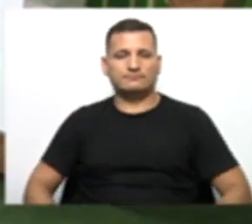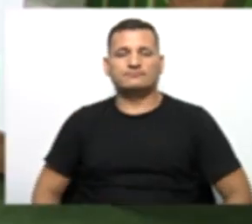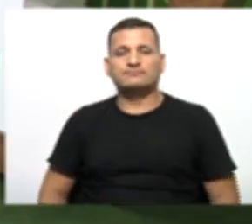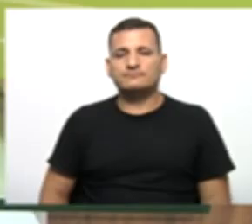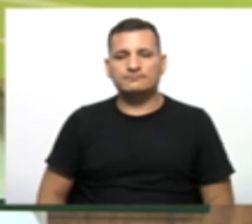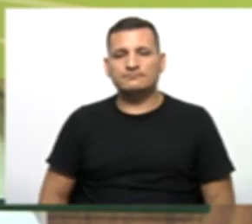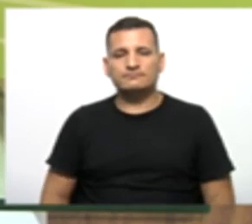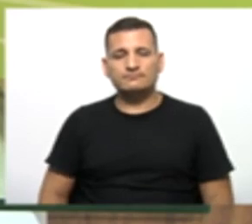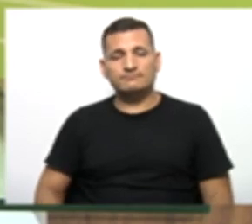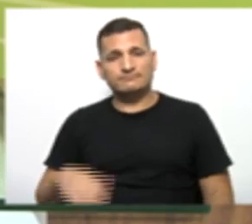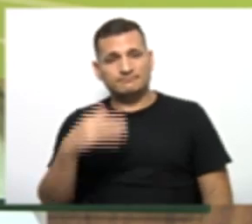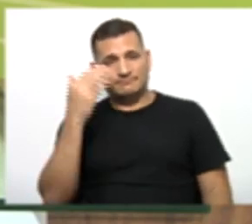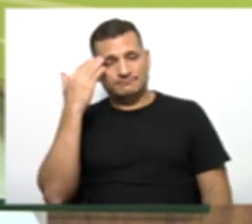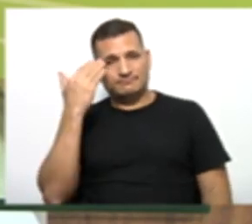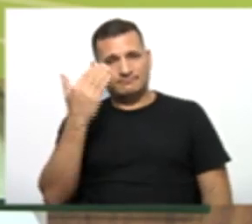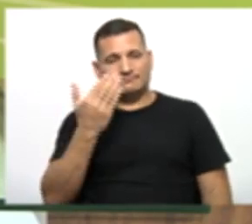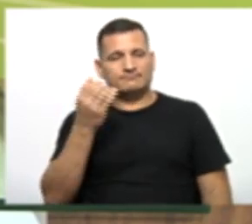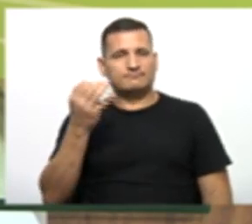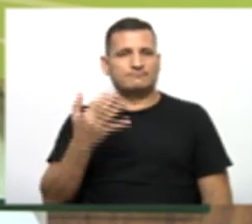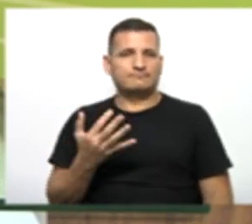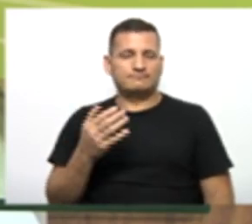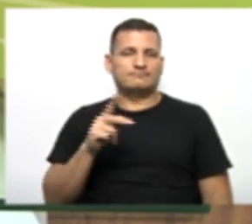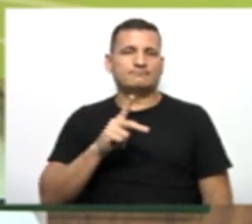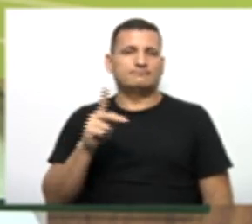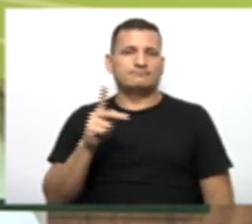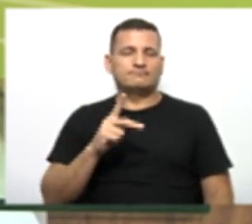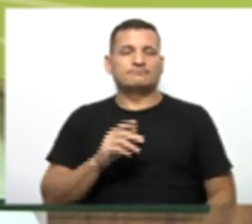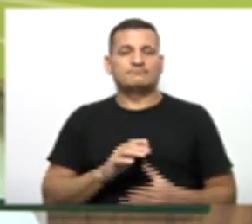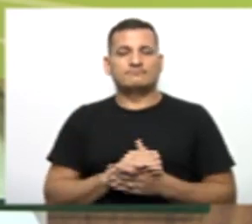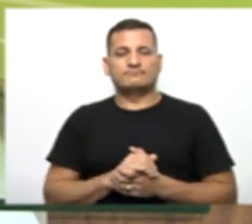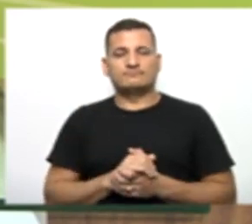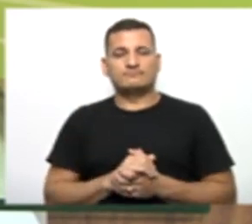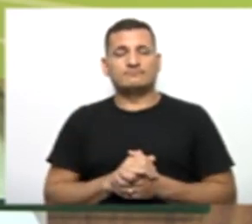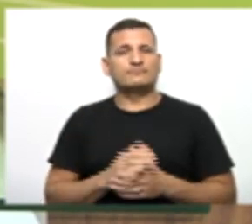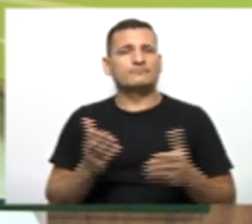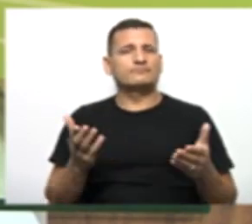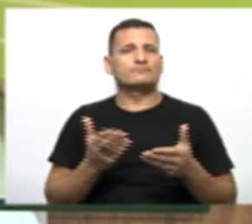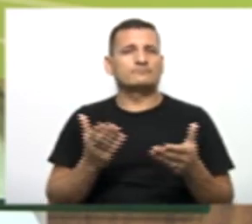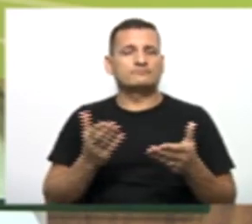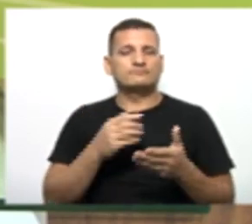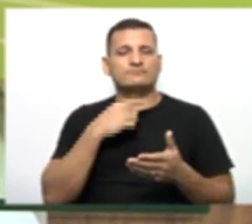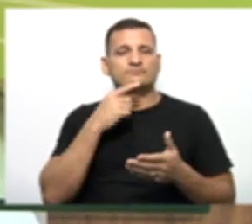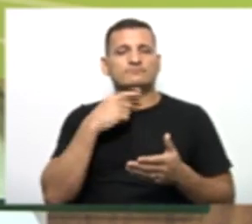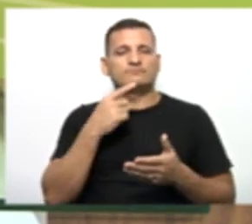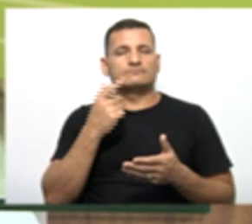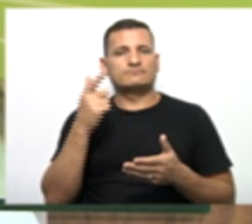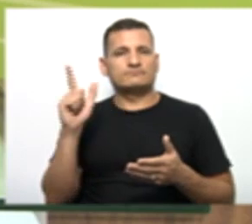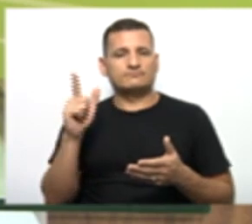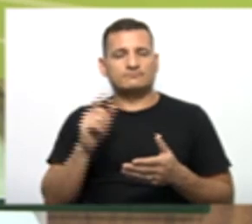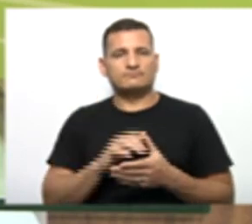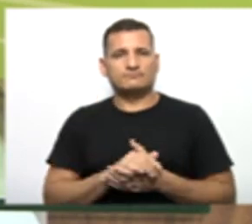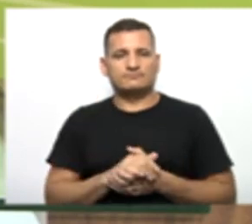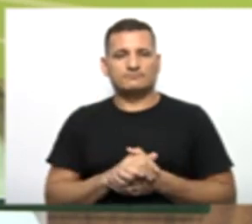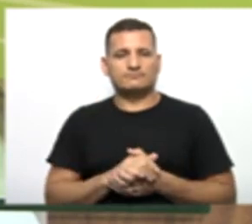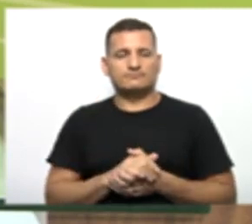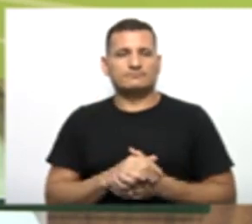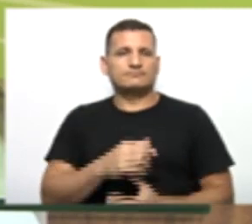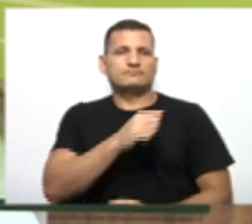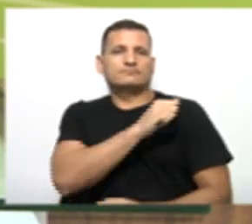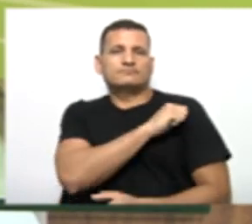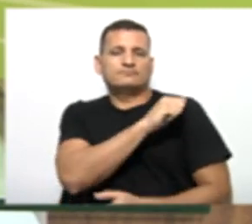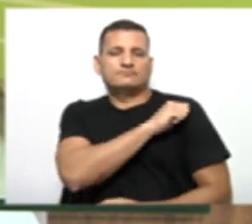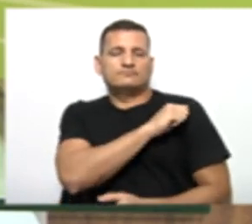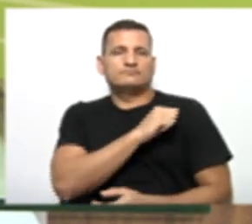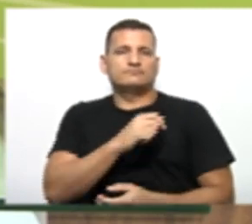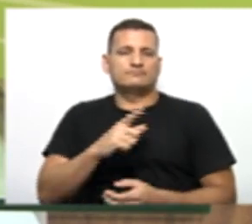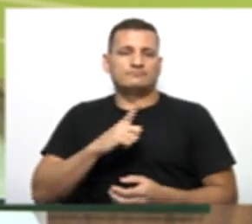Obrigada, professor. Espero que a dúvida tenha sido sanada. E aí, uma outra dúvida que surgiu aqui no chat, os alunos estão com